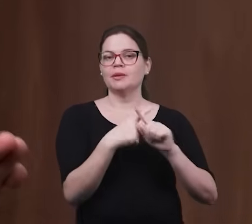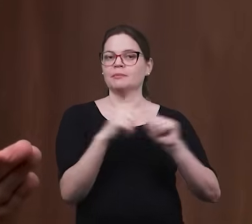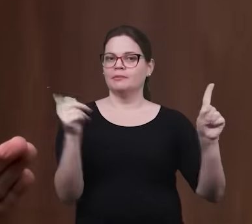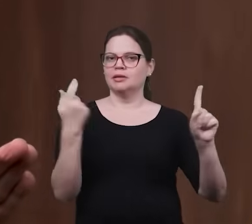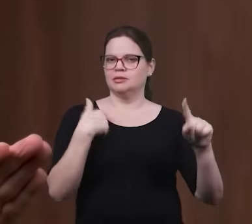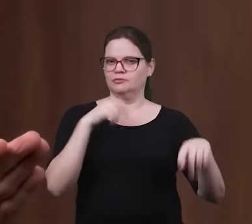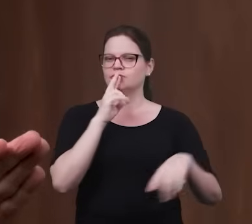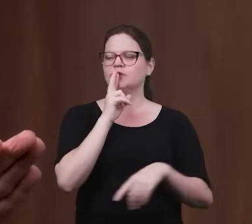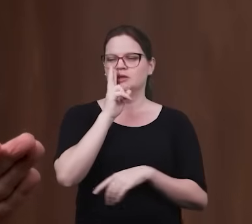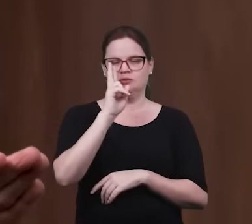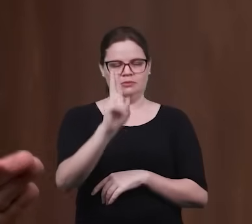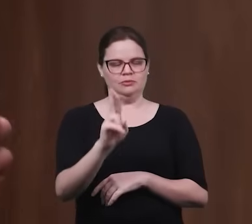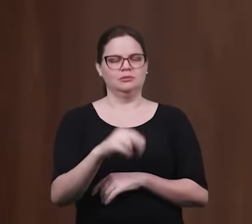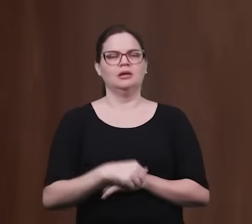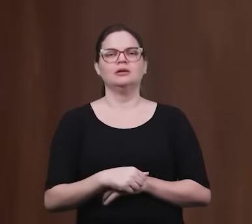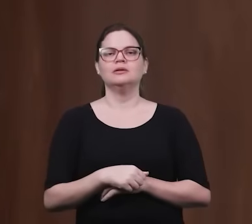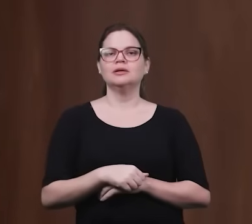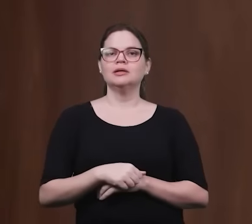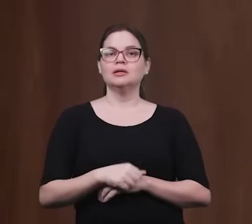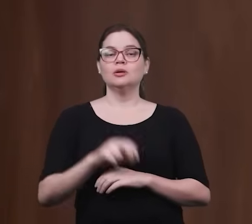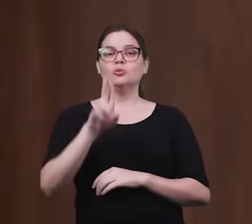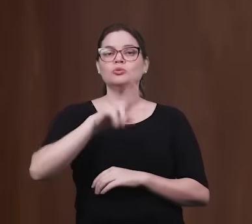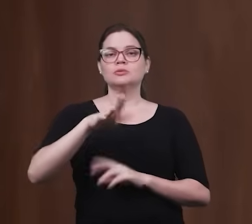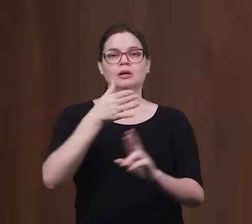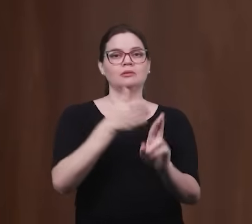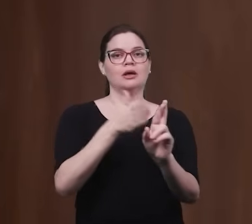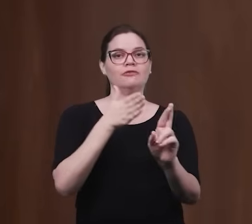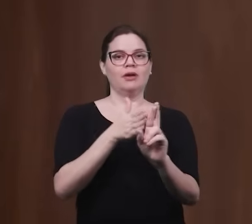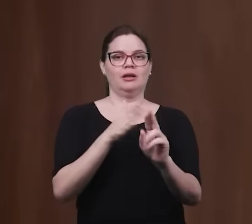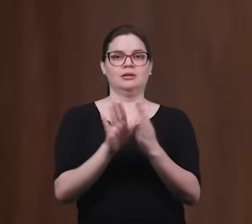dar essa resposta, pastor Josias e os demais,